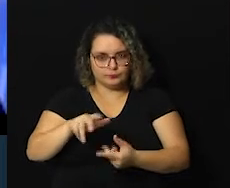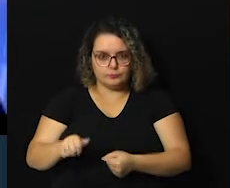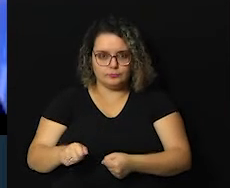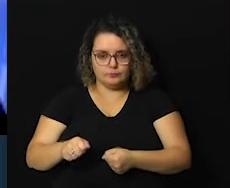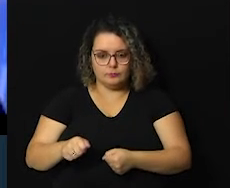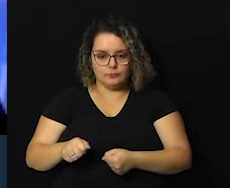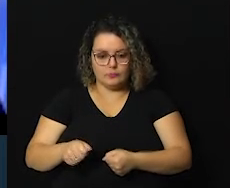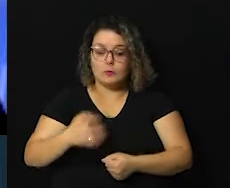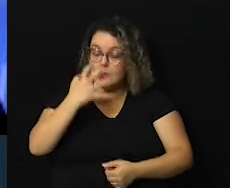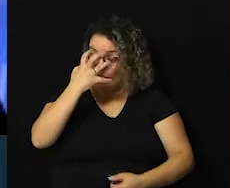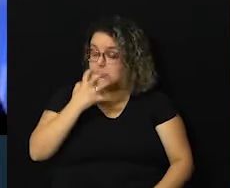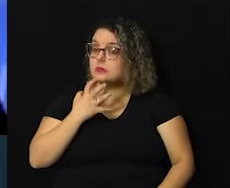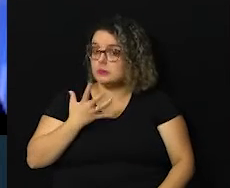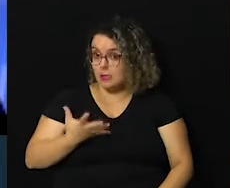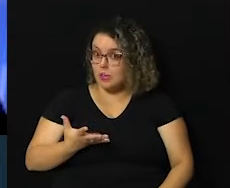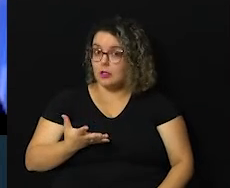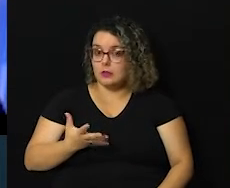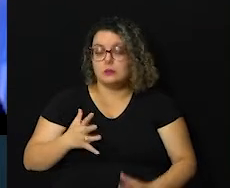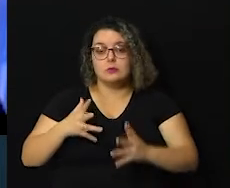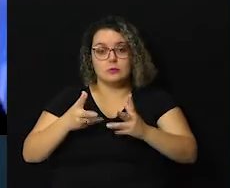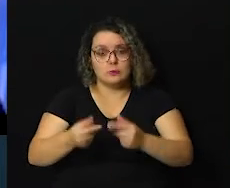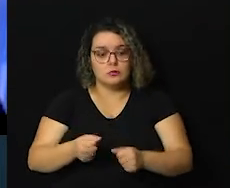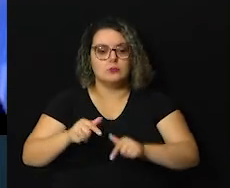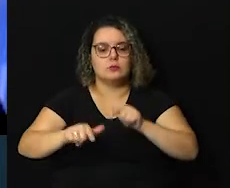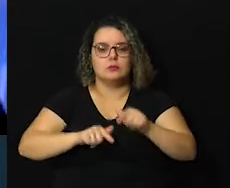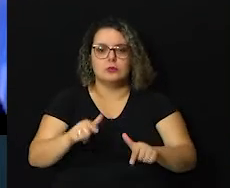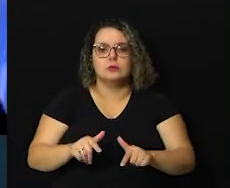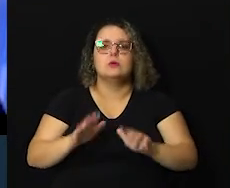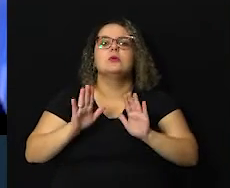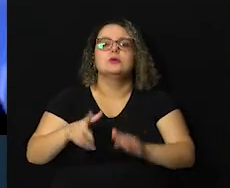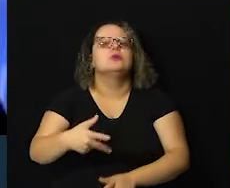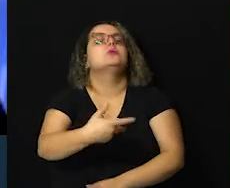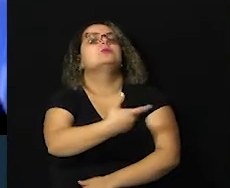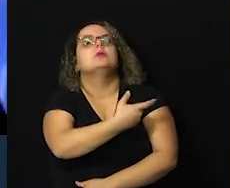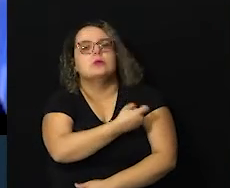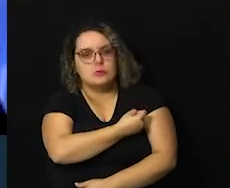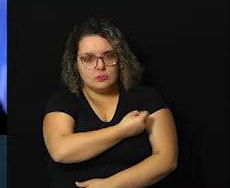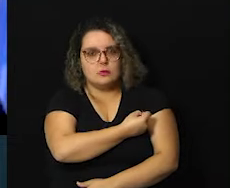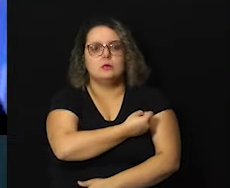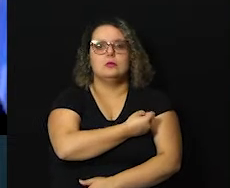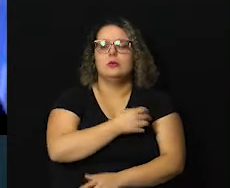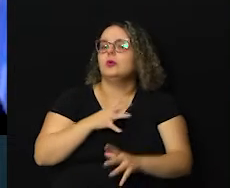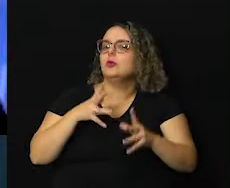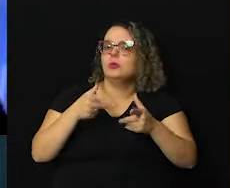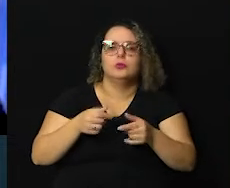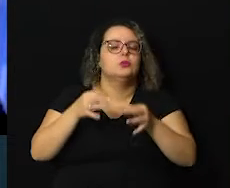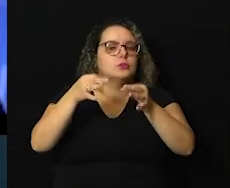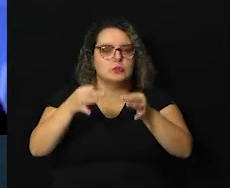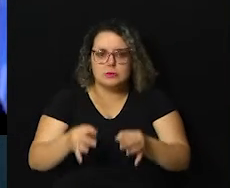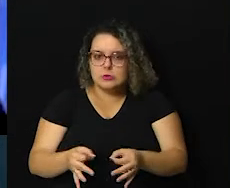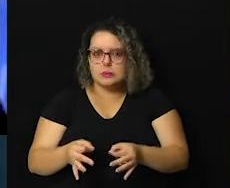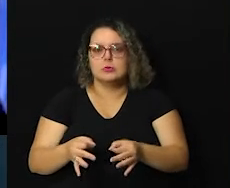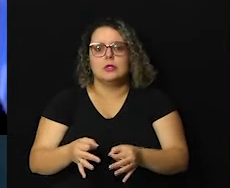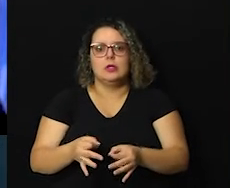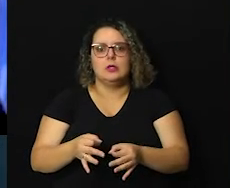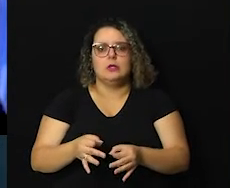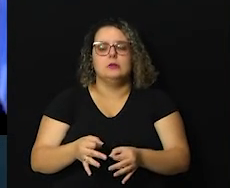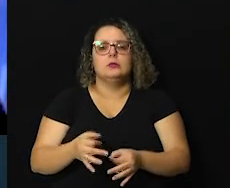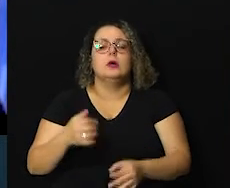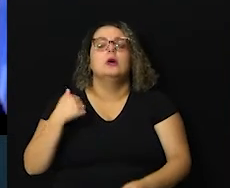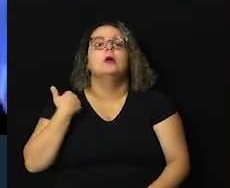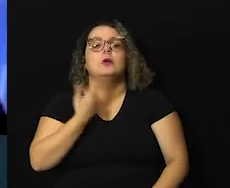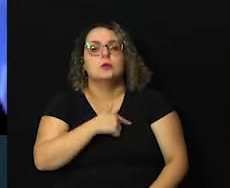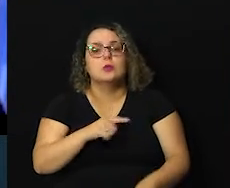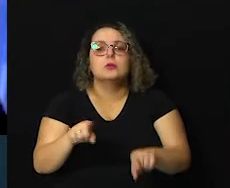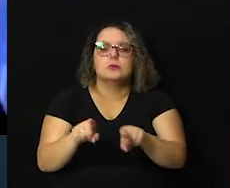pandemia que houve 19 muito muito a sério então todos os nossos trabalhos já foram vacinados estão com a todas as doses